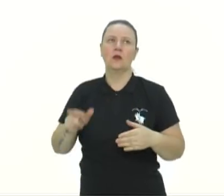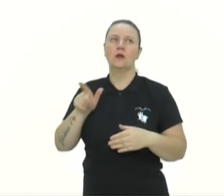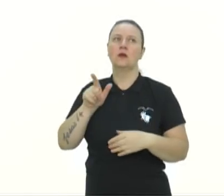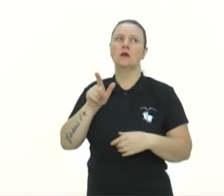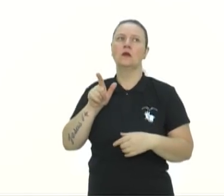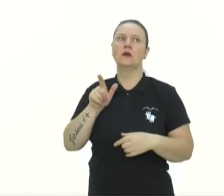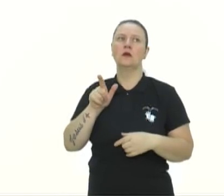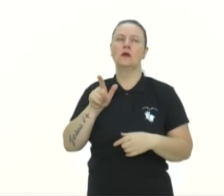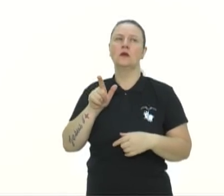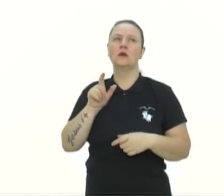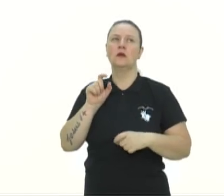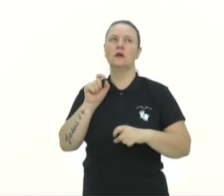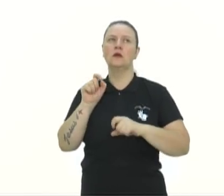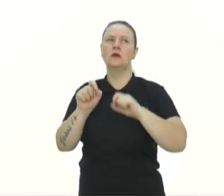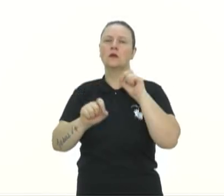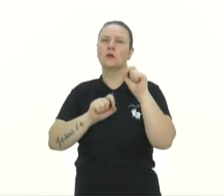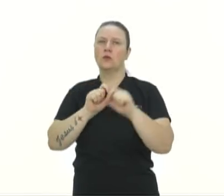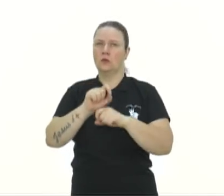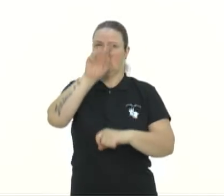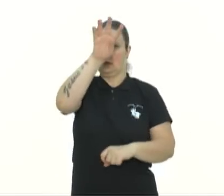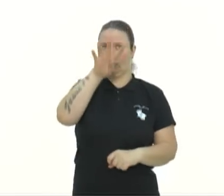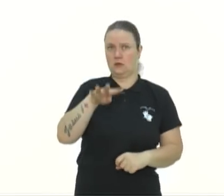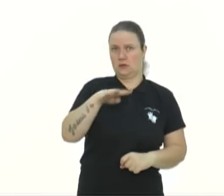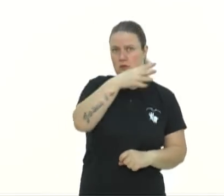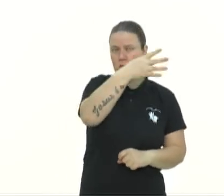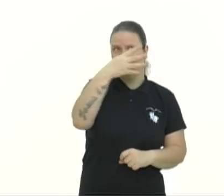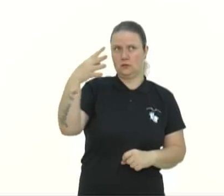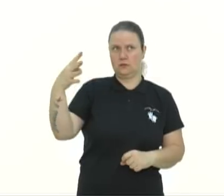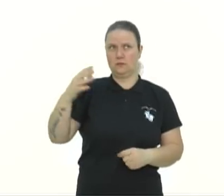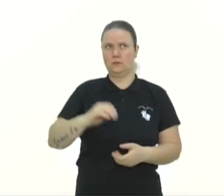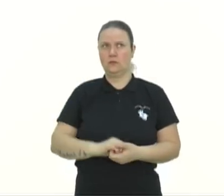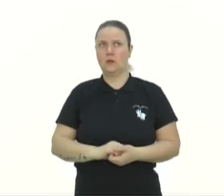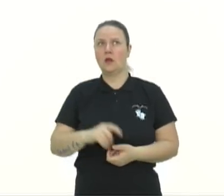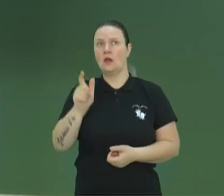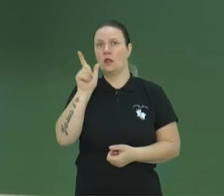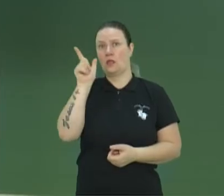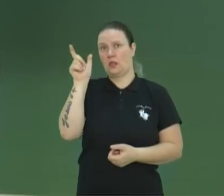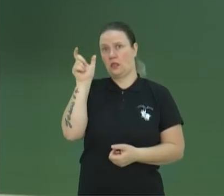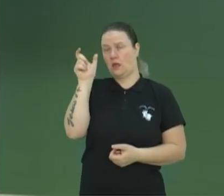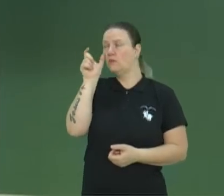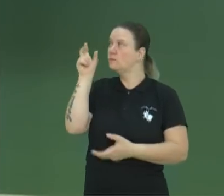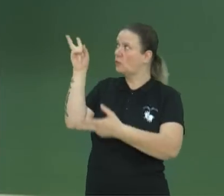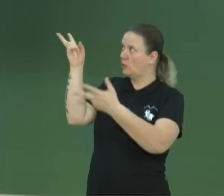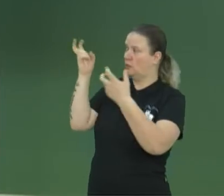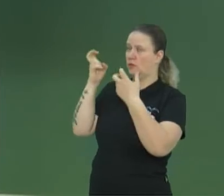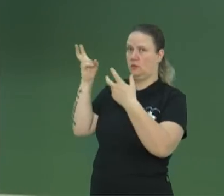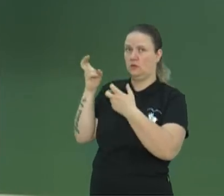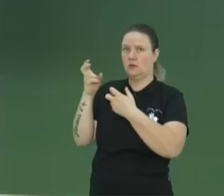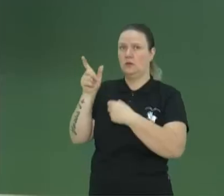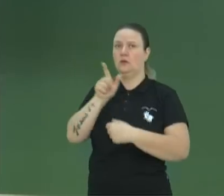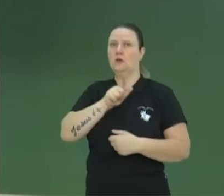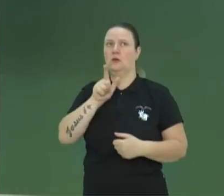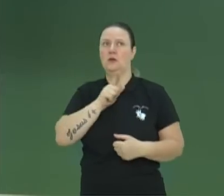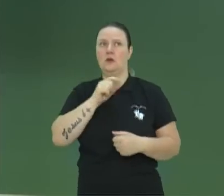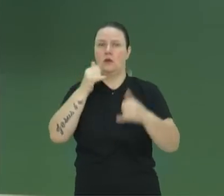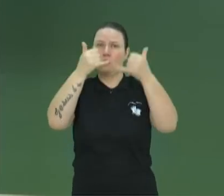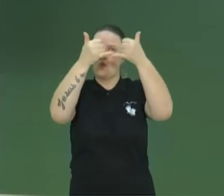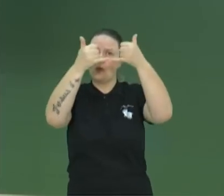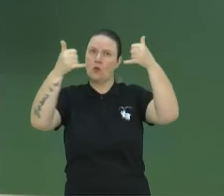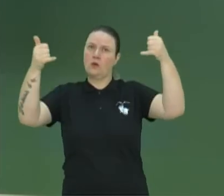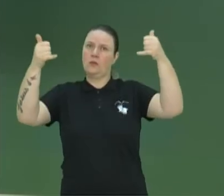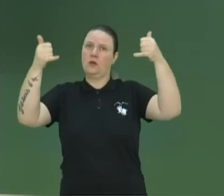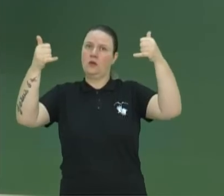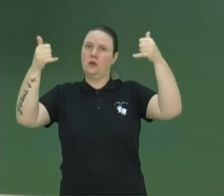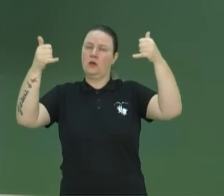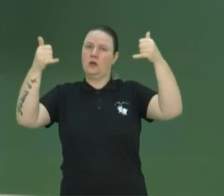Sendo a matriz, então note que eu tenho essa matriz aqui e no lugar do elemento da primeira linha e primeira